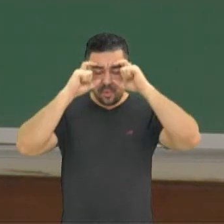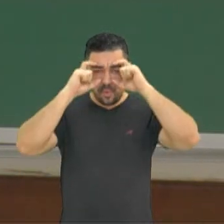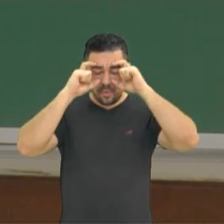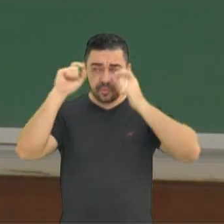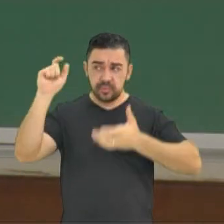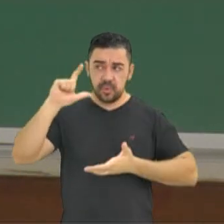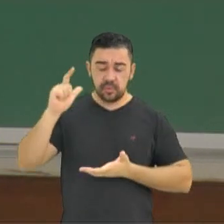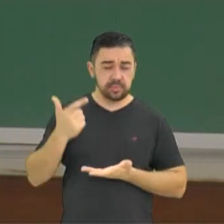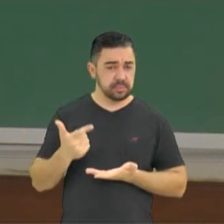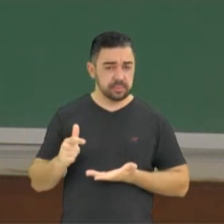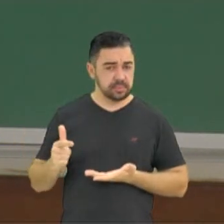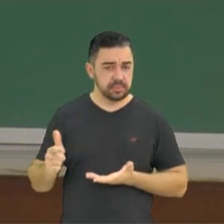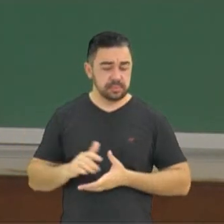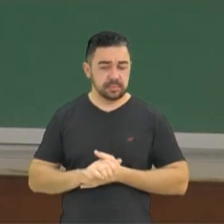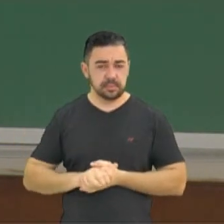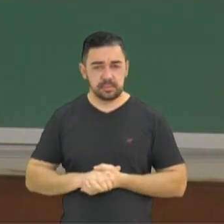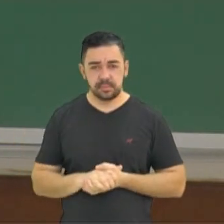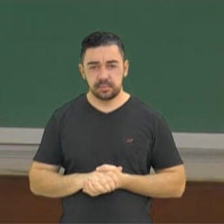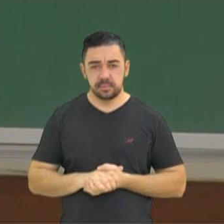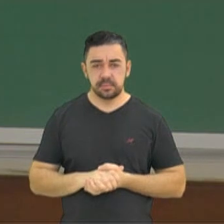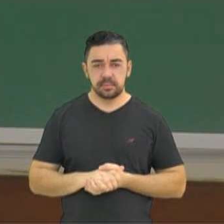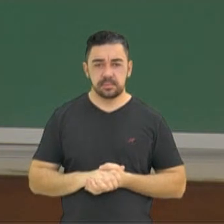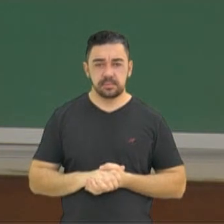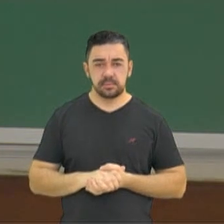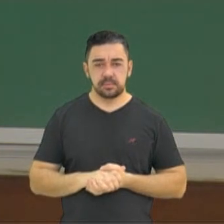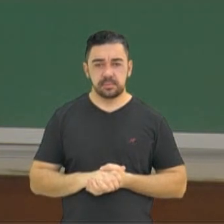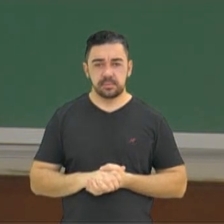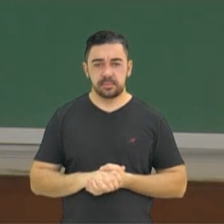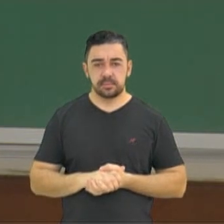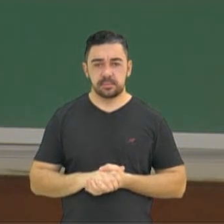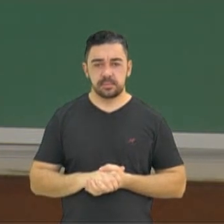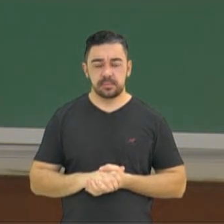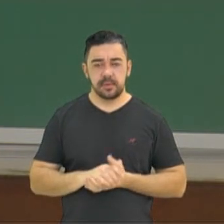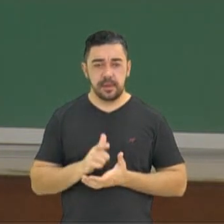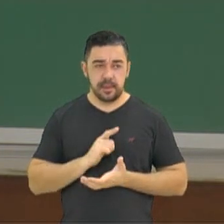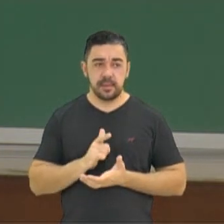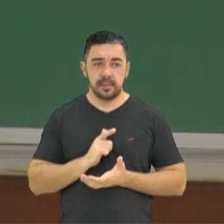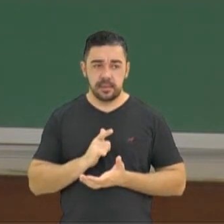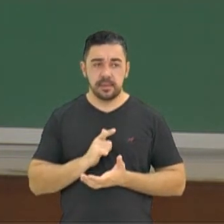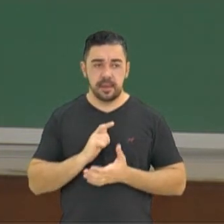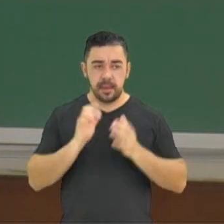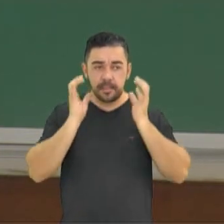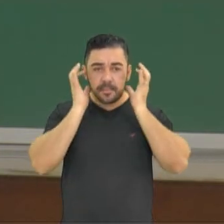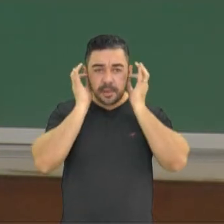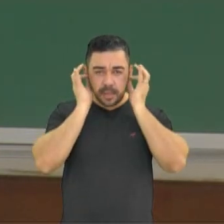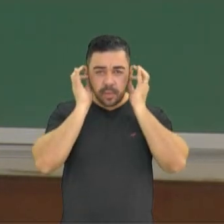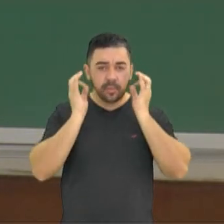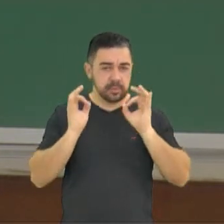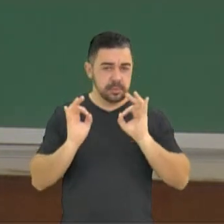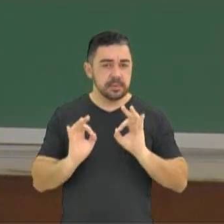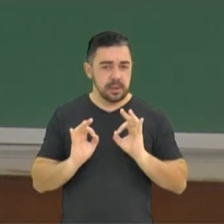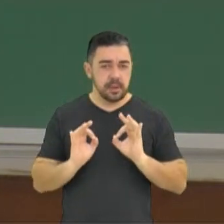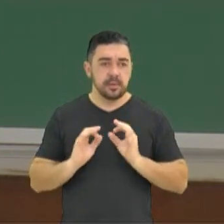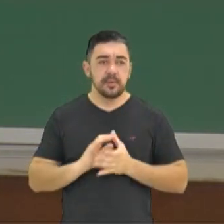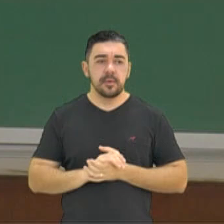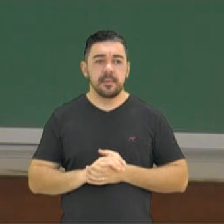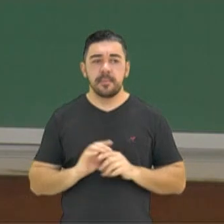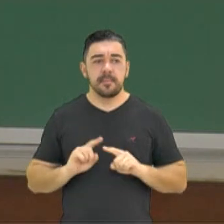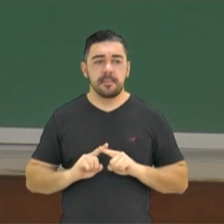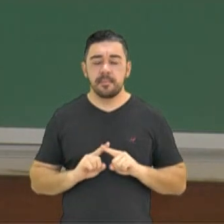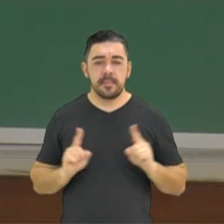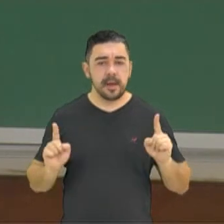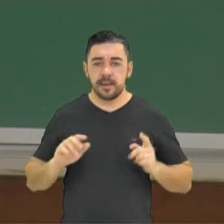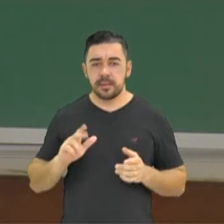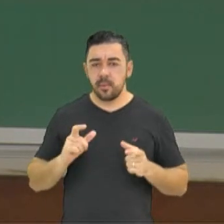moça jovem, muito magra, né? Ela leva pendentes, então ela leva brincos, a gente tem ali os brincos, mas ela não